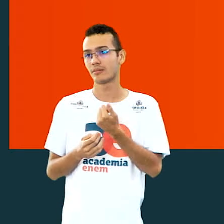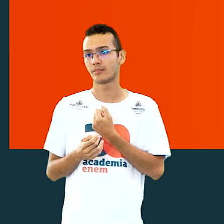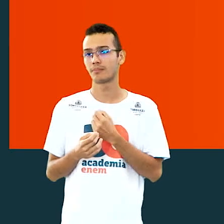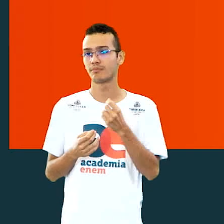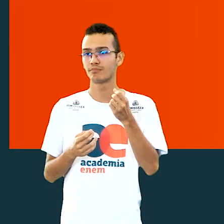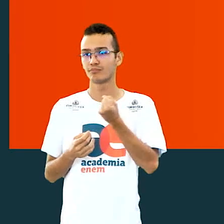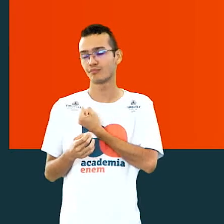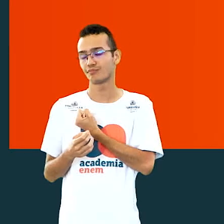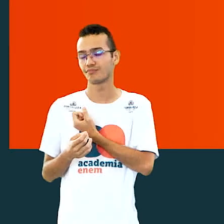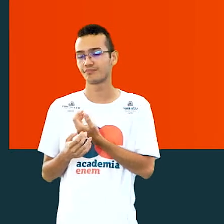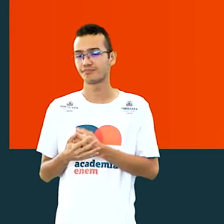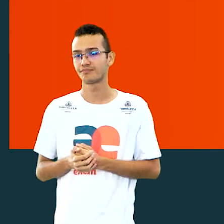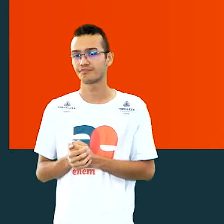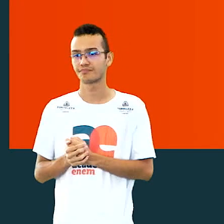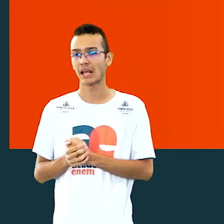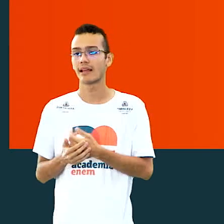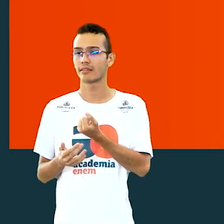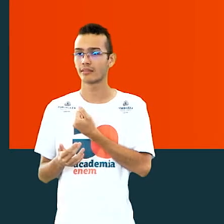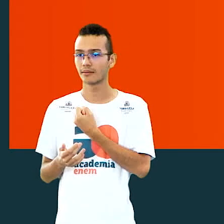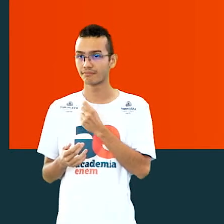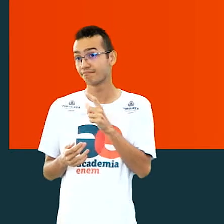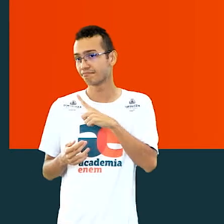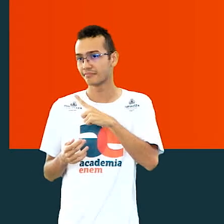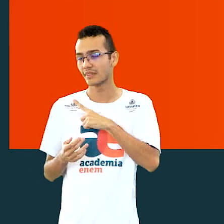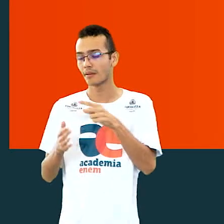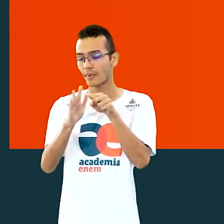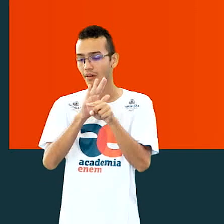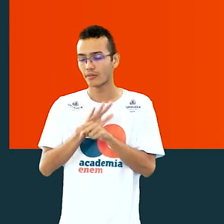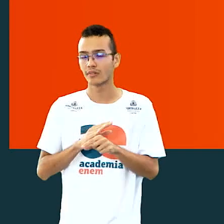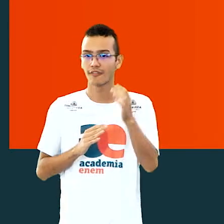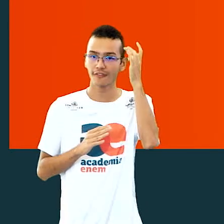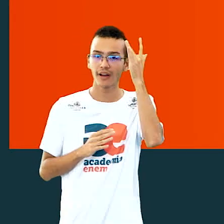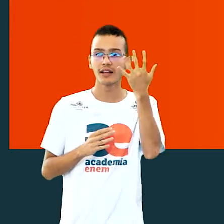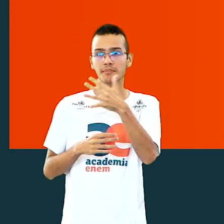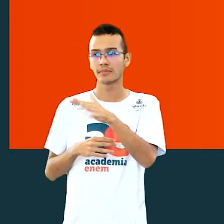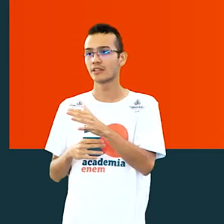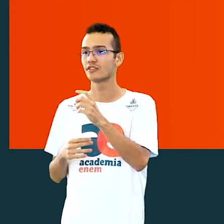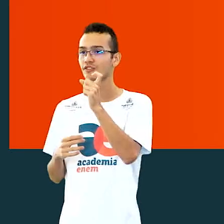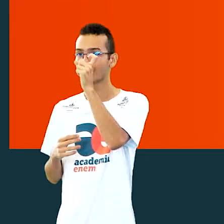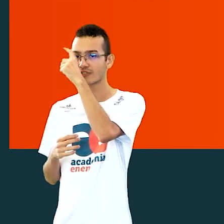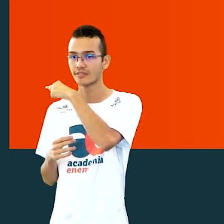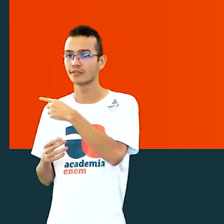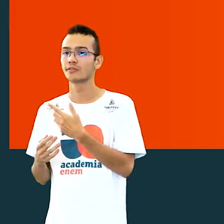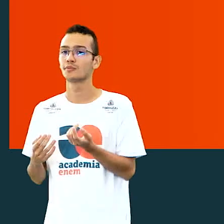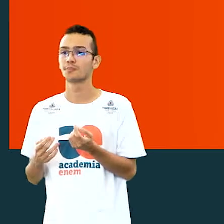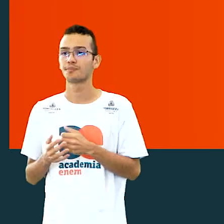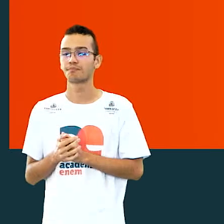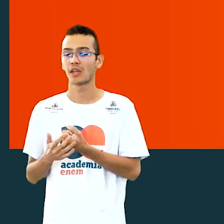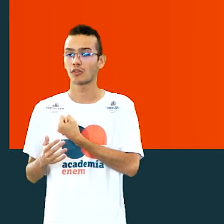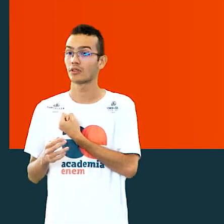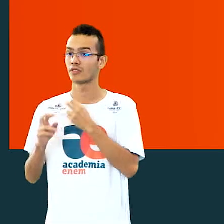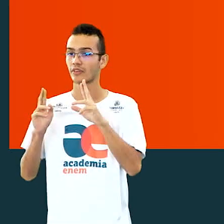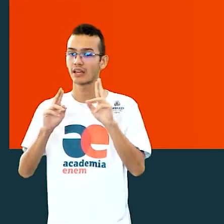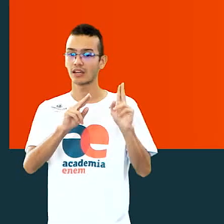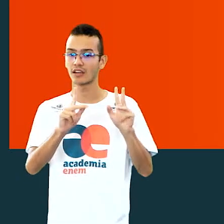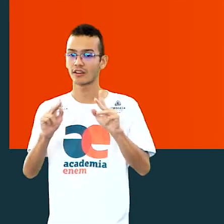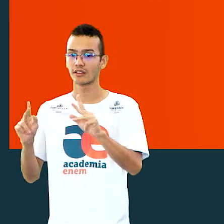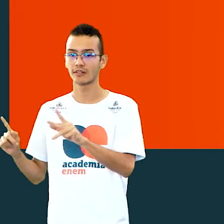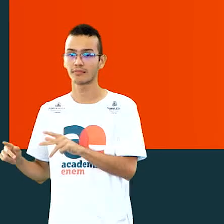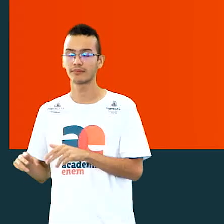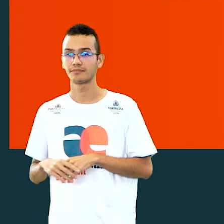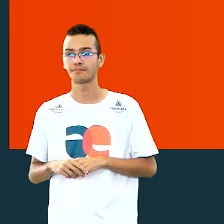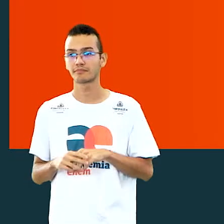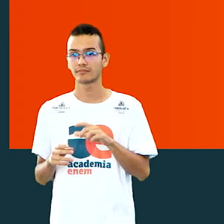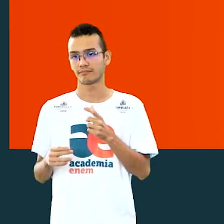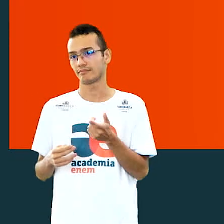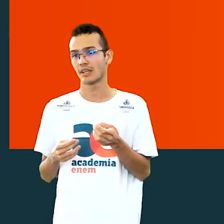médias. Vamos tentar aqui de uma maneira bem objetiva e com detalhes para que você possa...